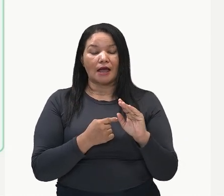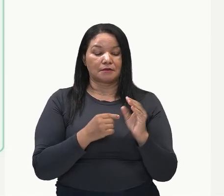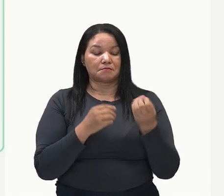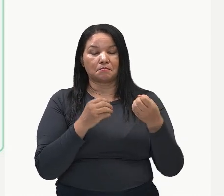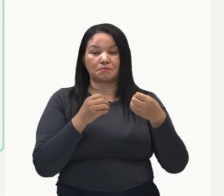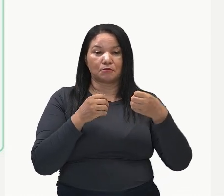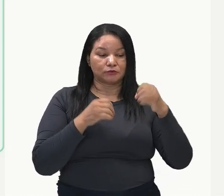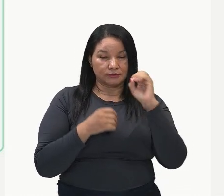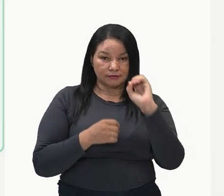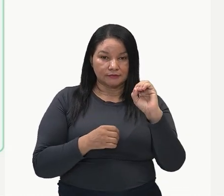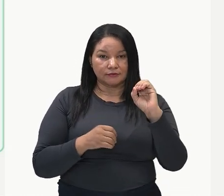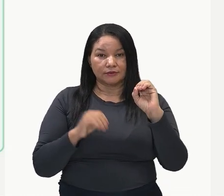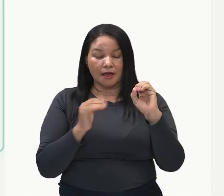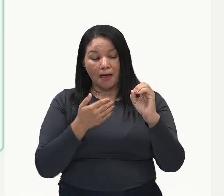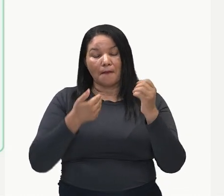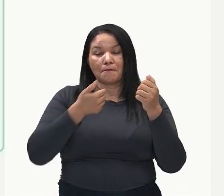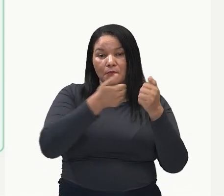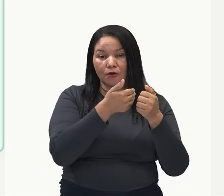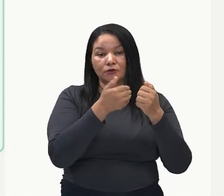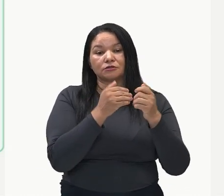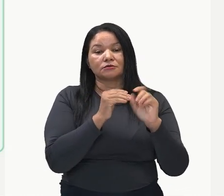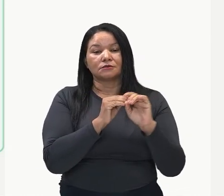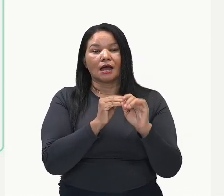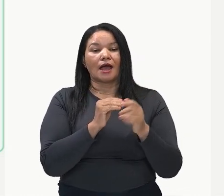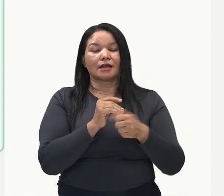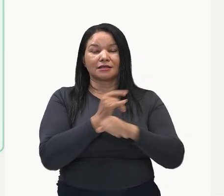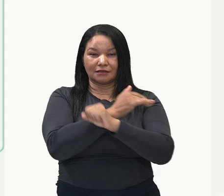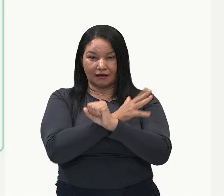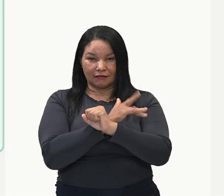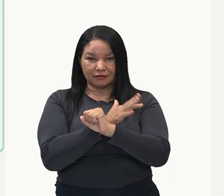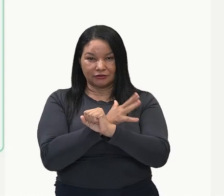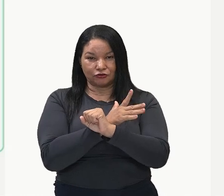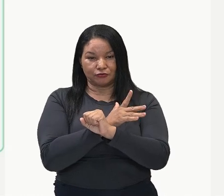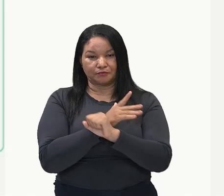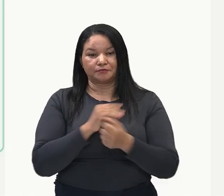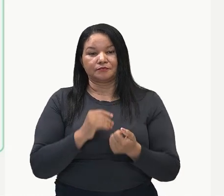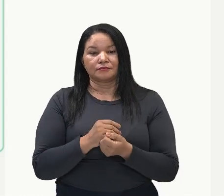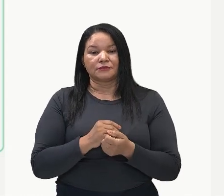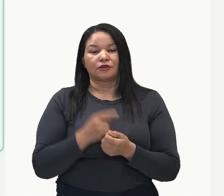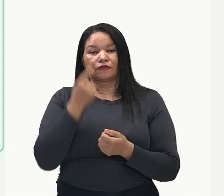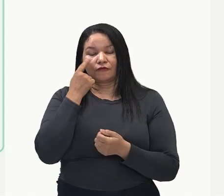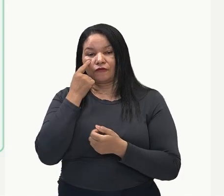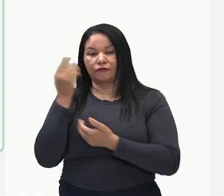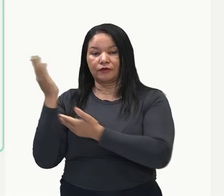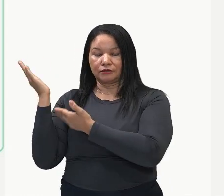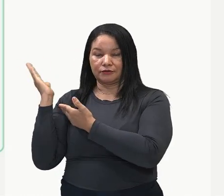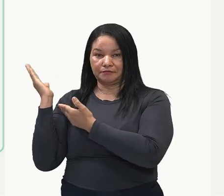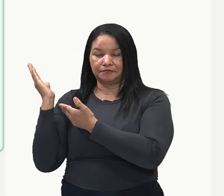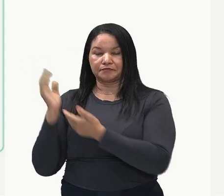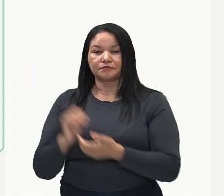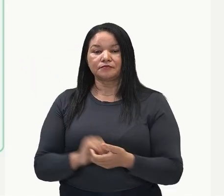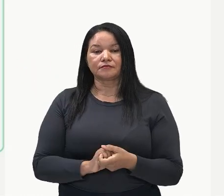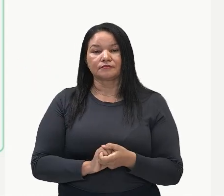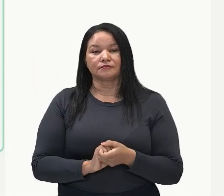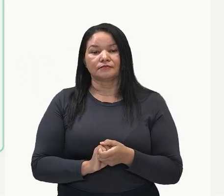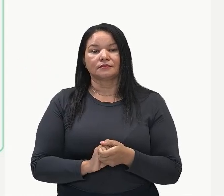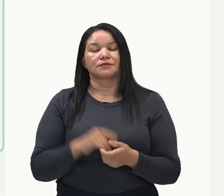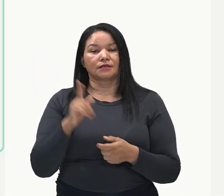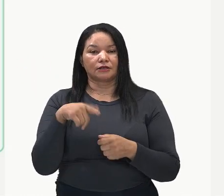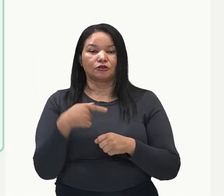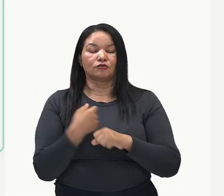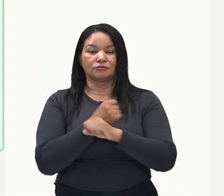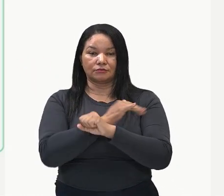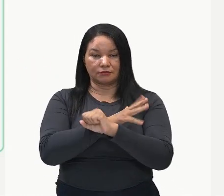mais ácida a substância é, certo? Quanto mais próximo dessa área aqui, mais ácida é a